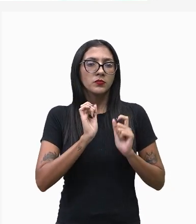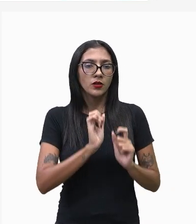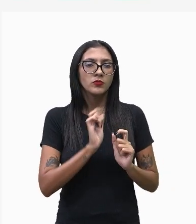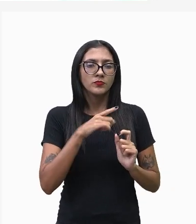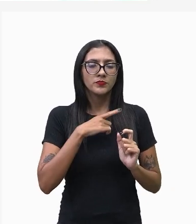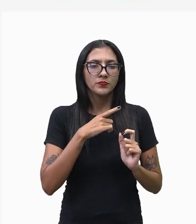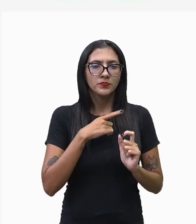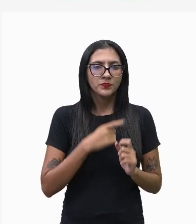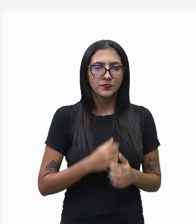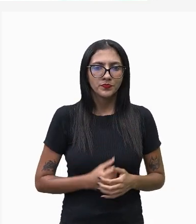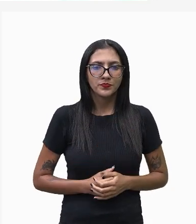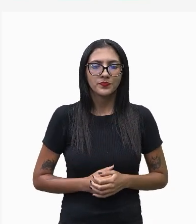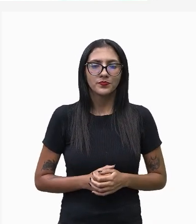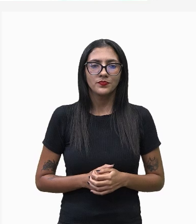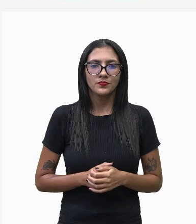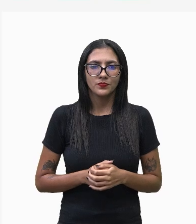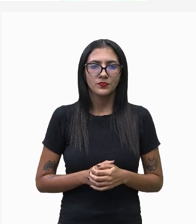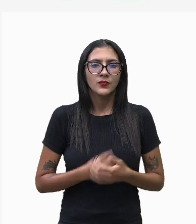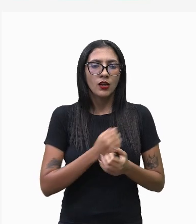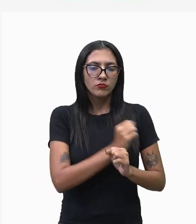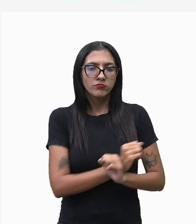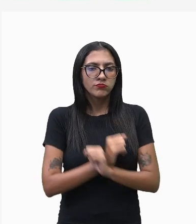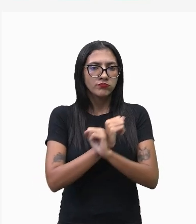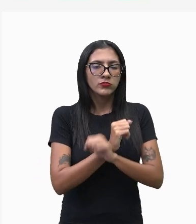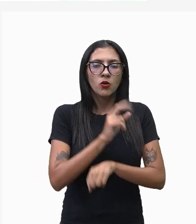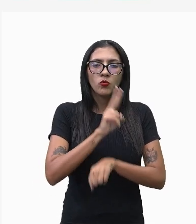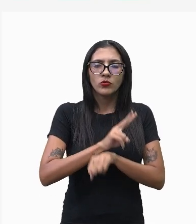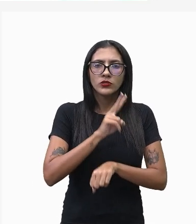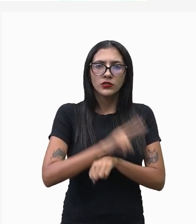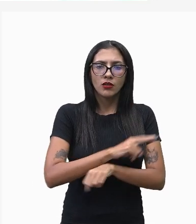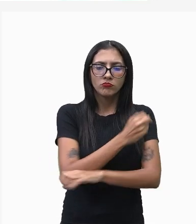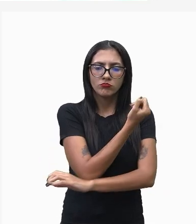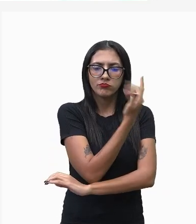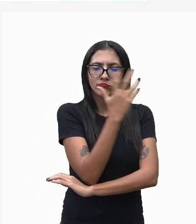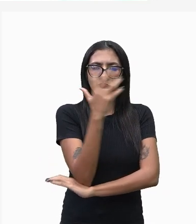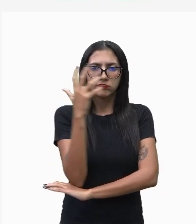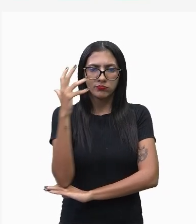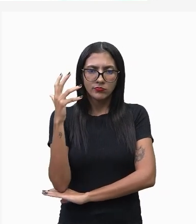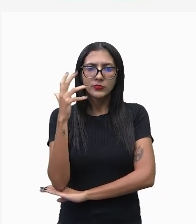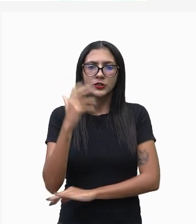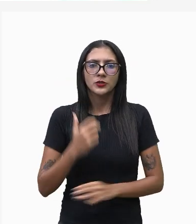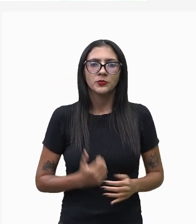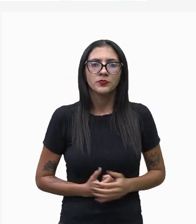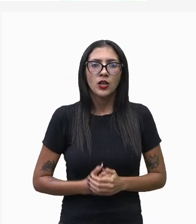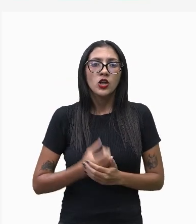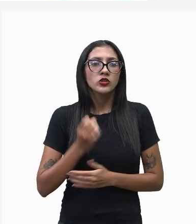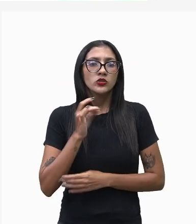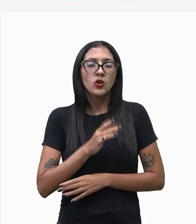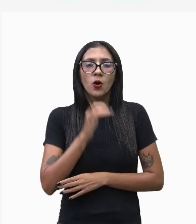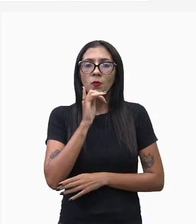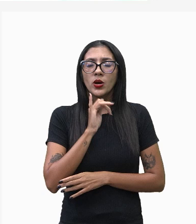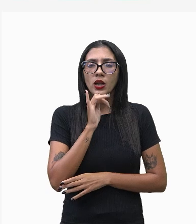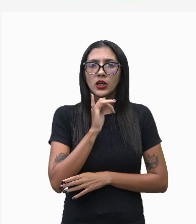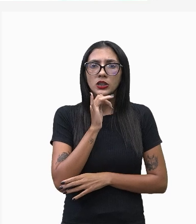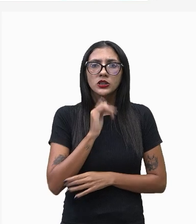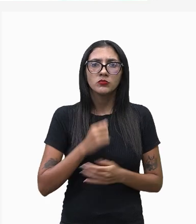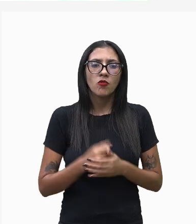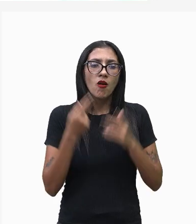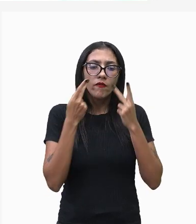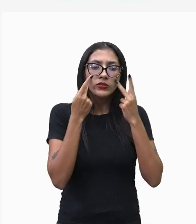objetivo principal delas, é preservar a natureza, sendo permitidas apenas atividades de